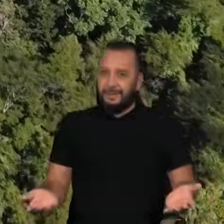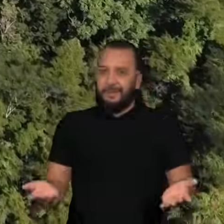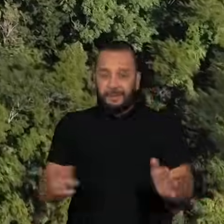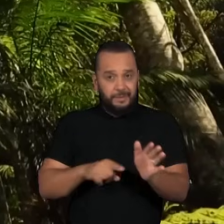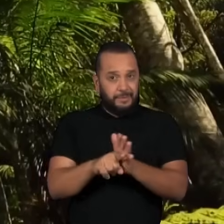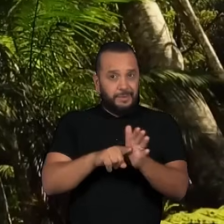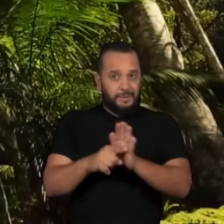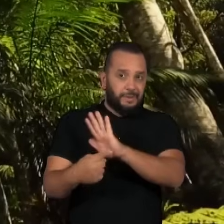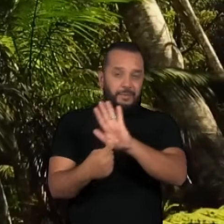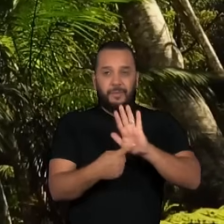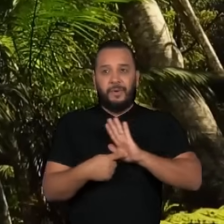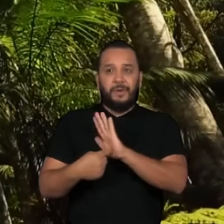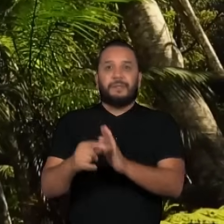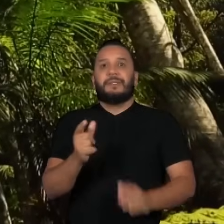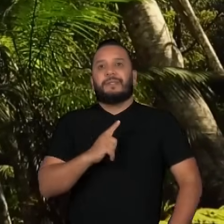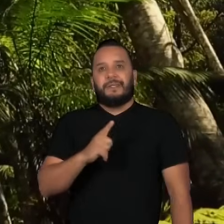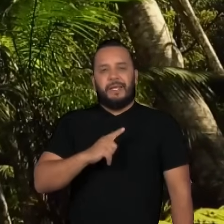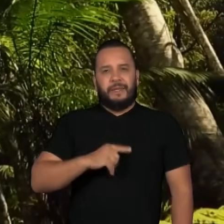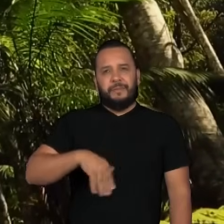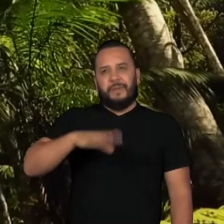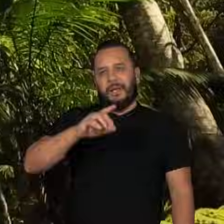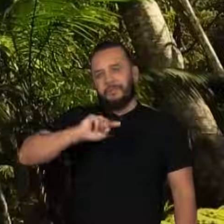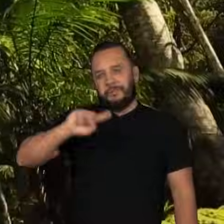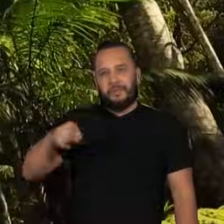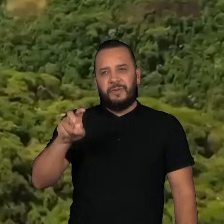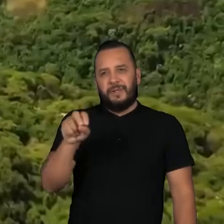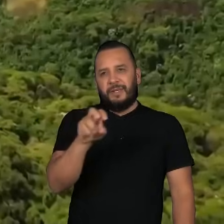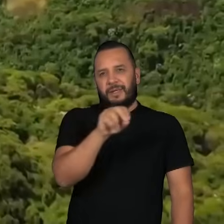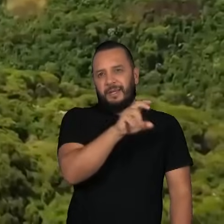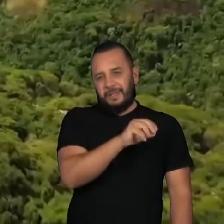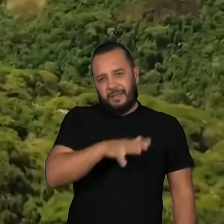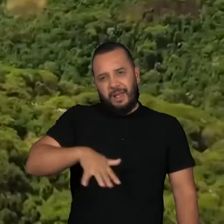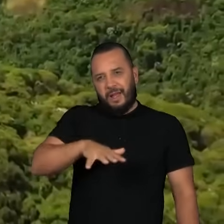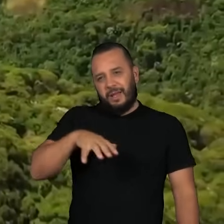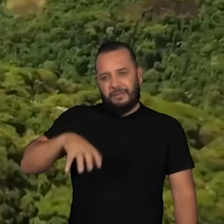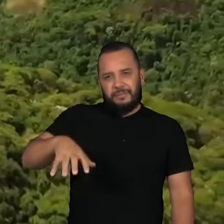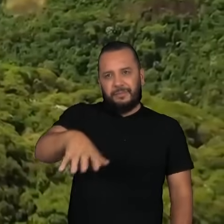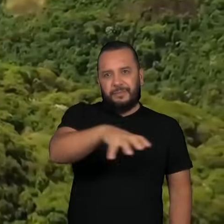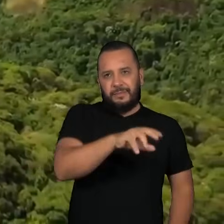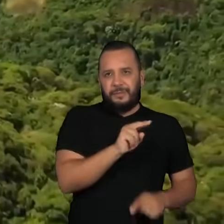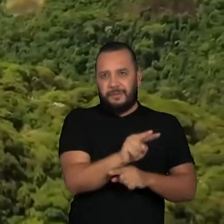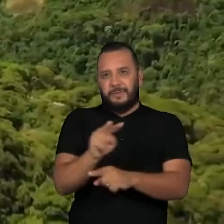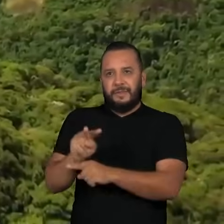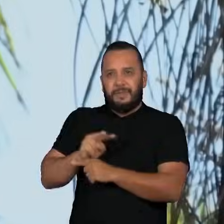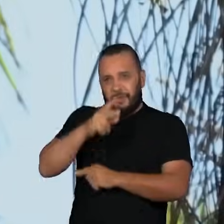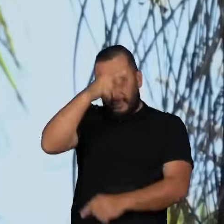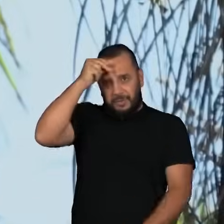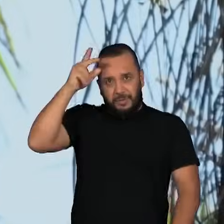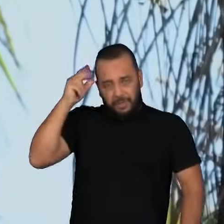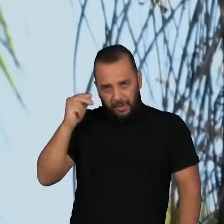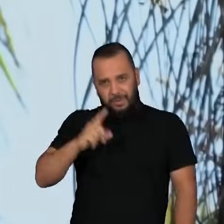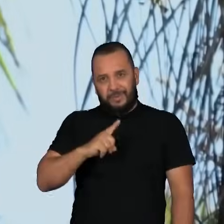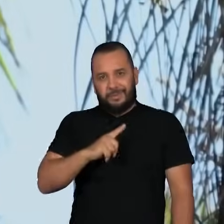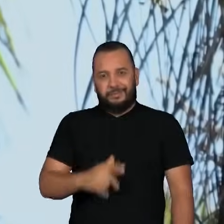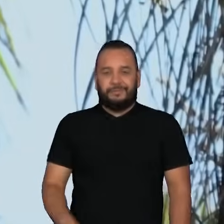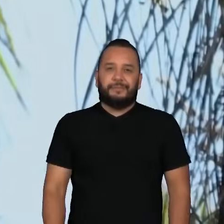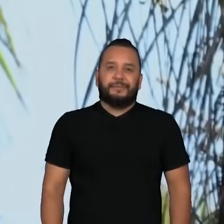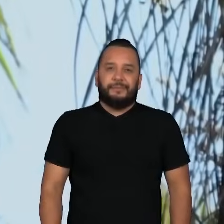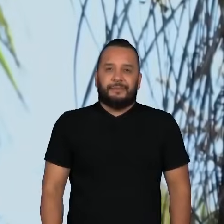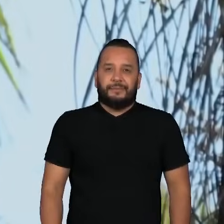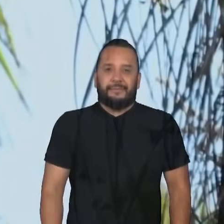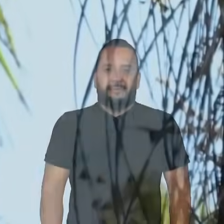Estudo revela a existência de mais de 1.500 unidades de conservação municipais do bioma.